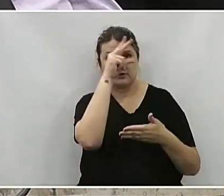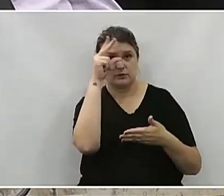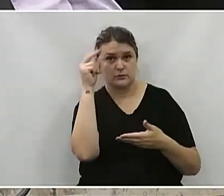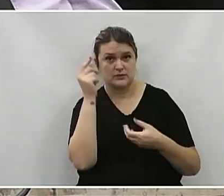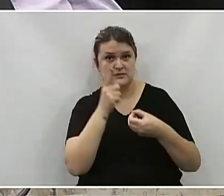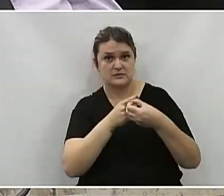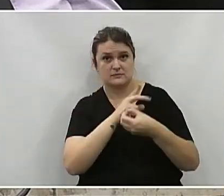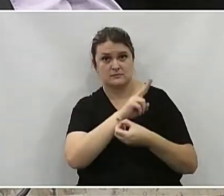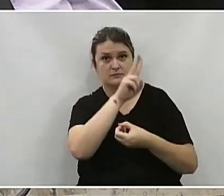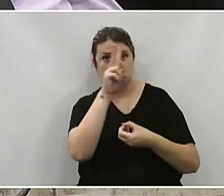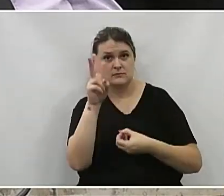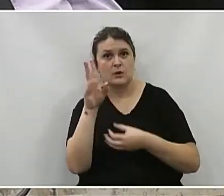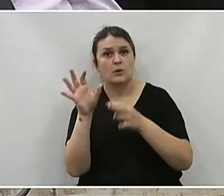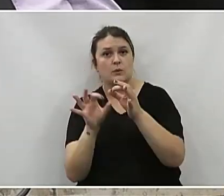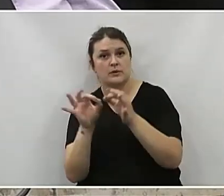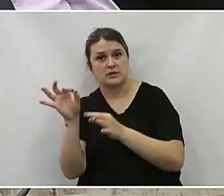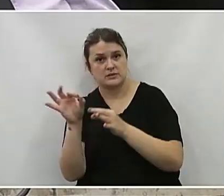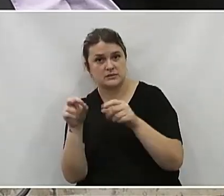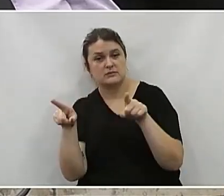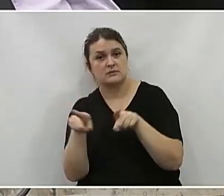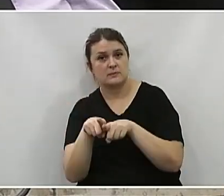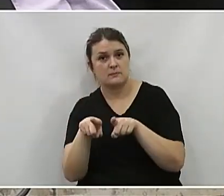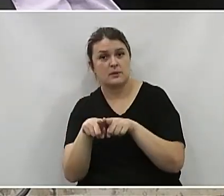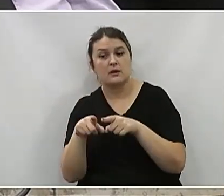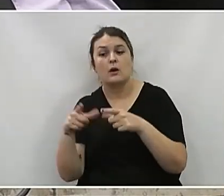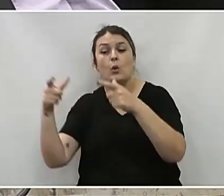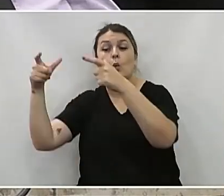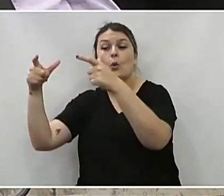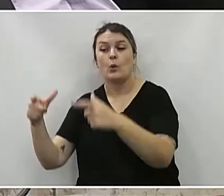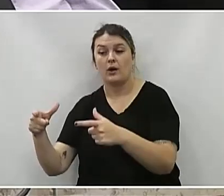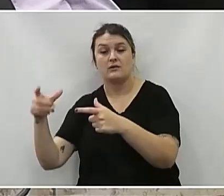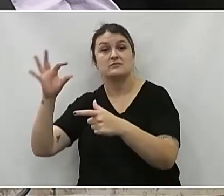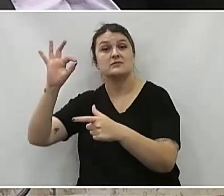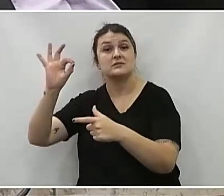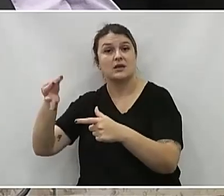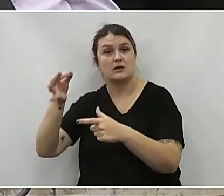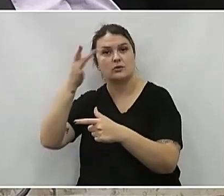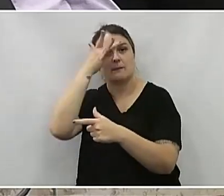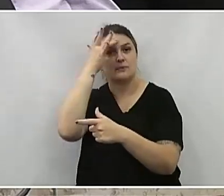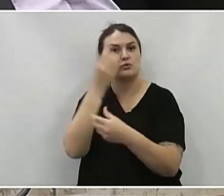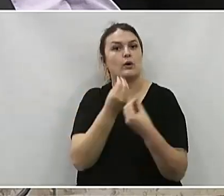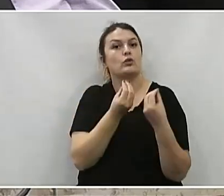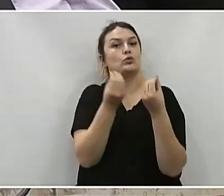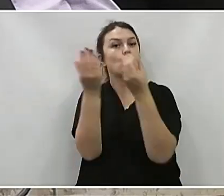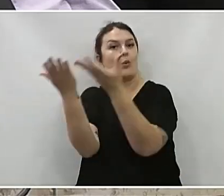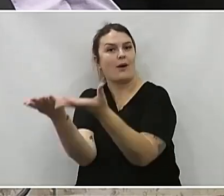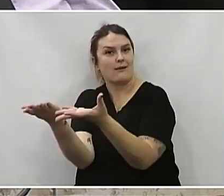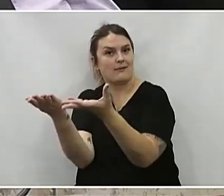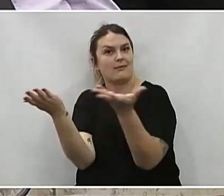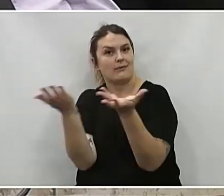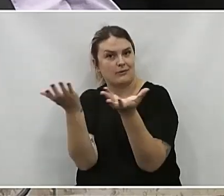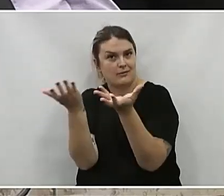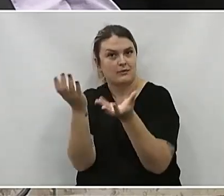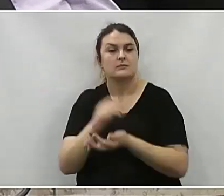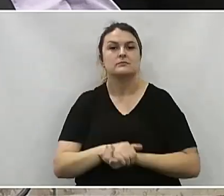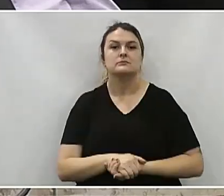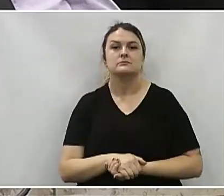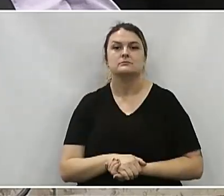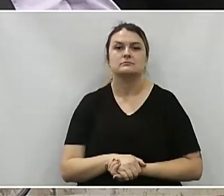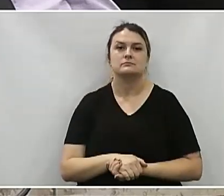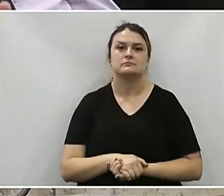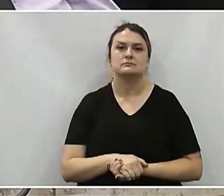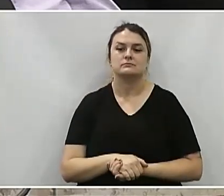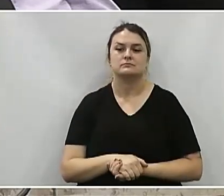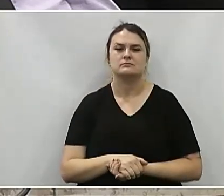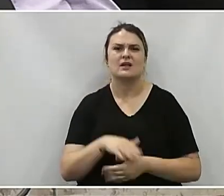de União da Vitória Organize também um ponto de arrecadação das doações da população da nossa cidade por